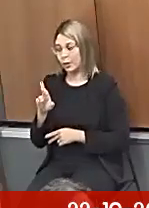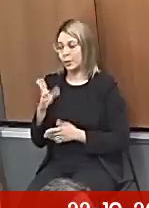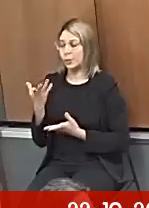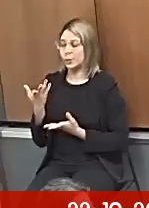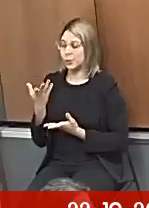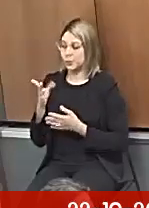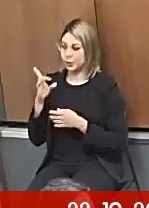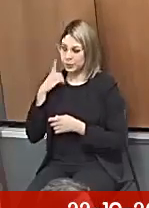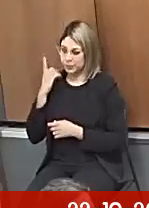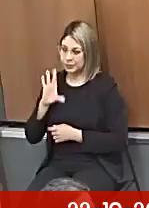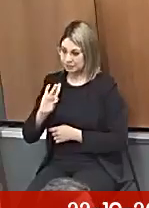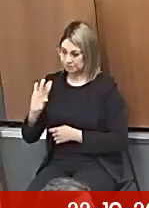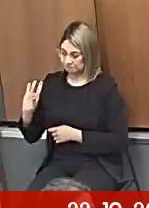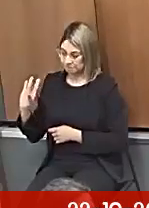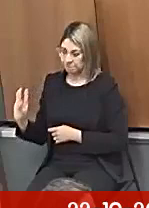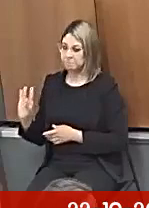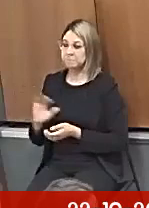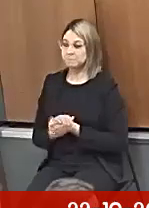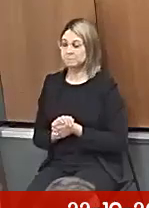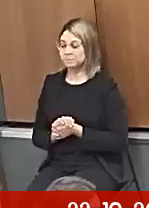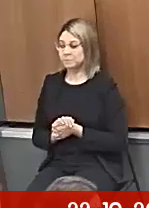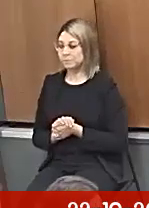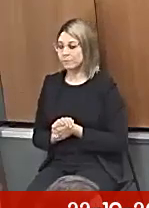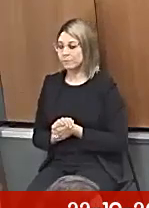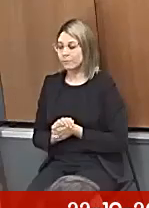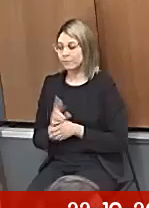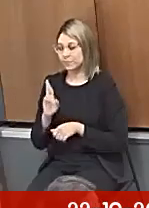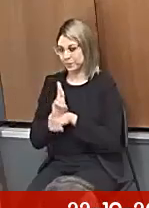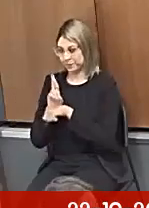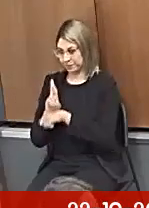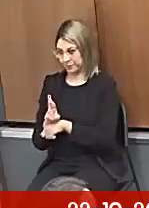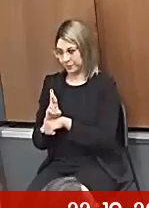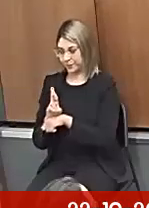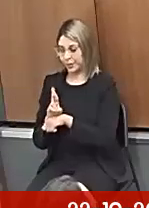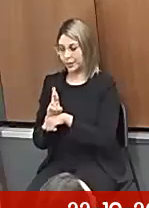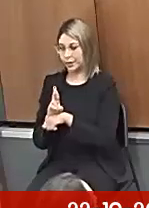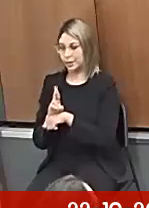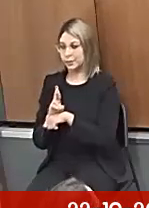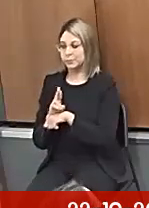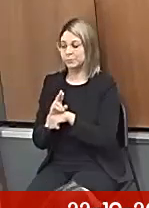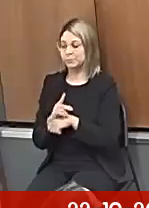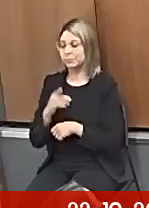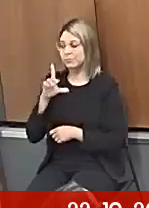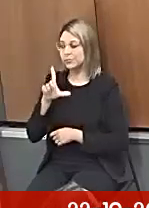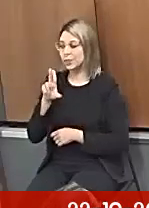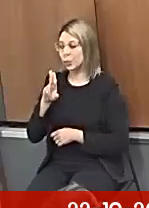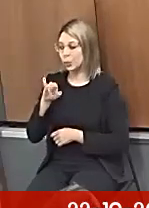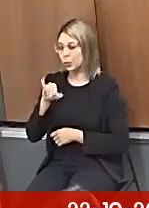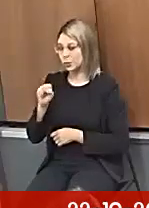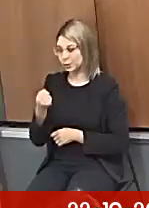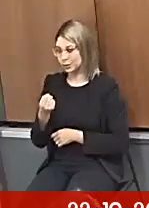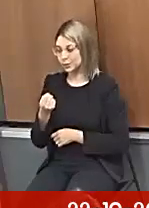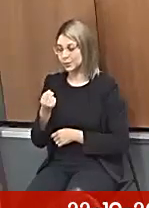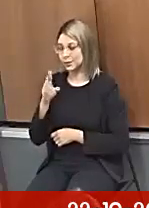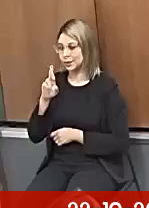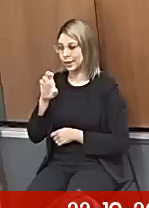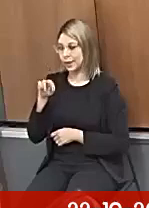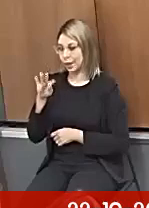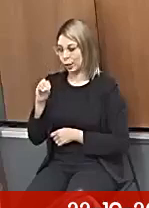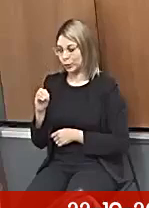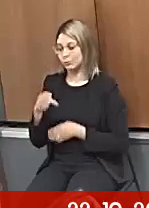Zé Guilherme, deputado doutor Paulo. Em nome do doutor Luiz Renato, quero saudar todos aqueles que